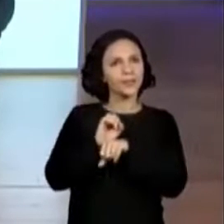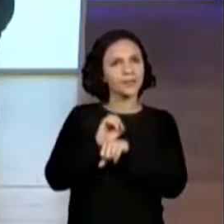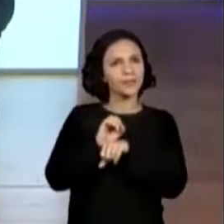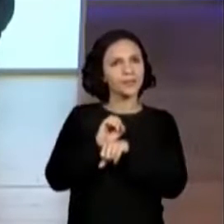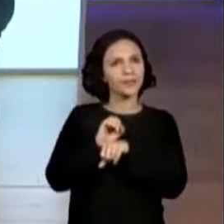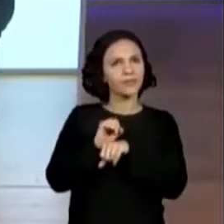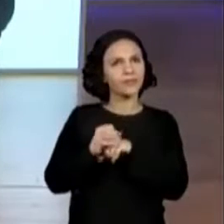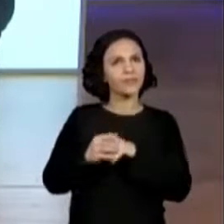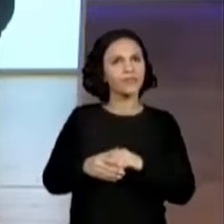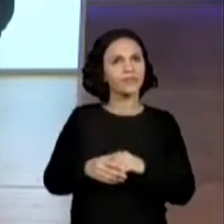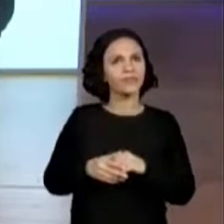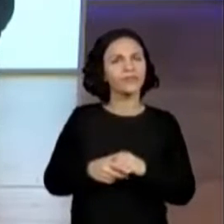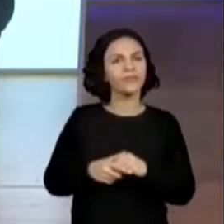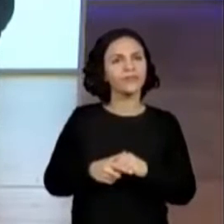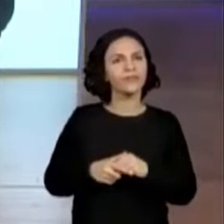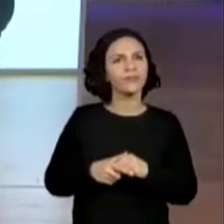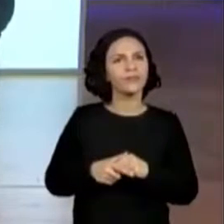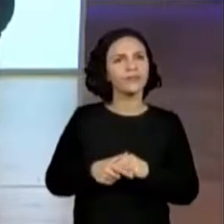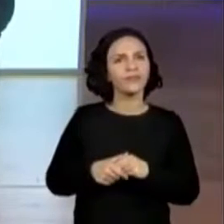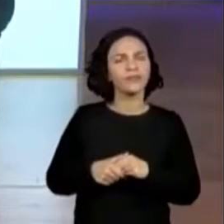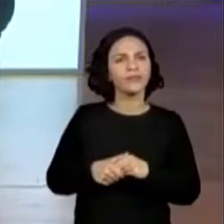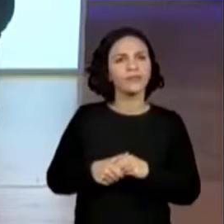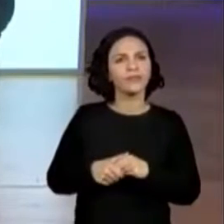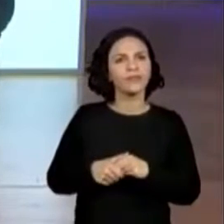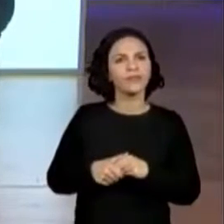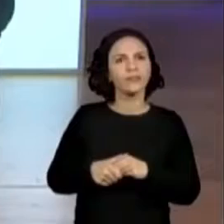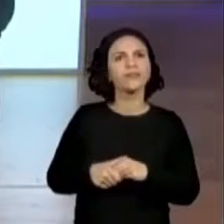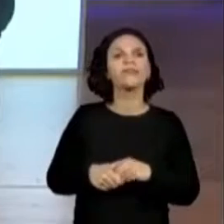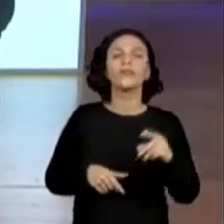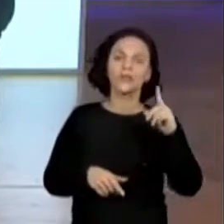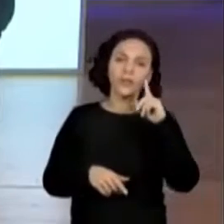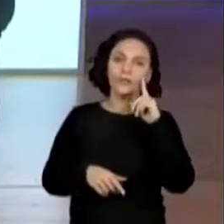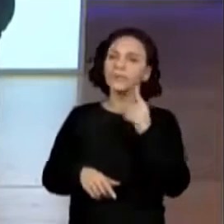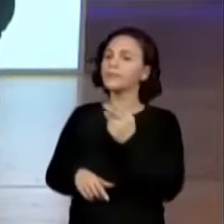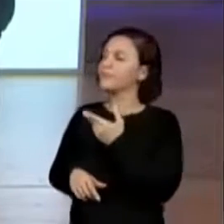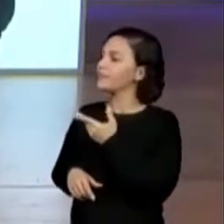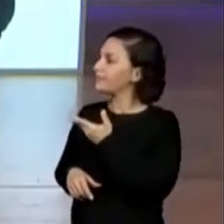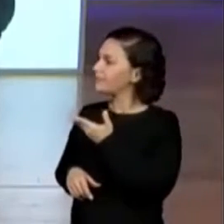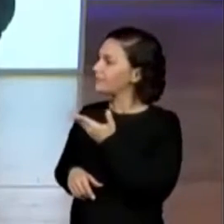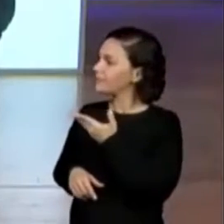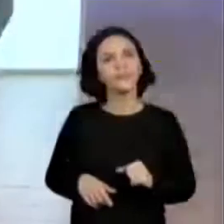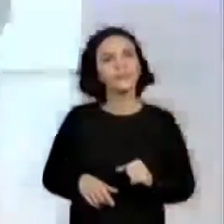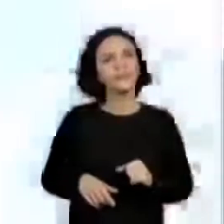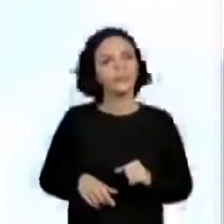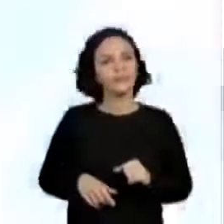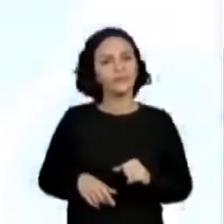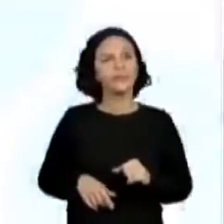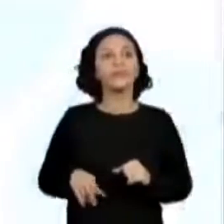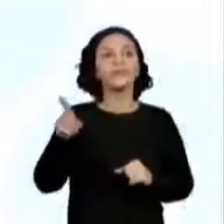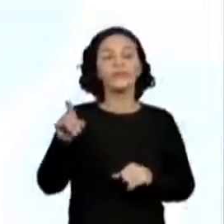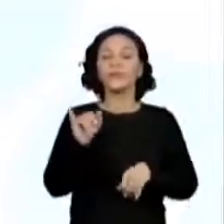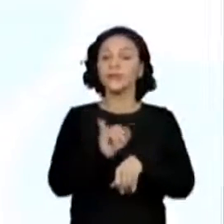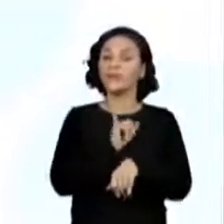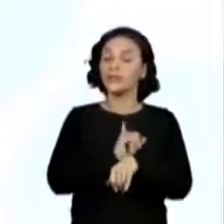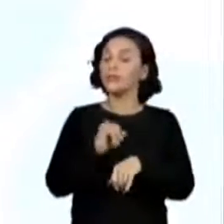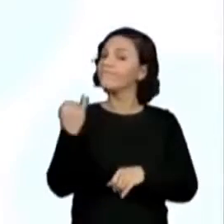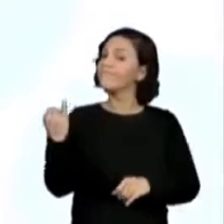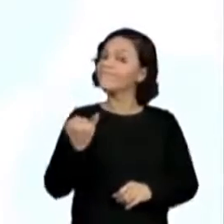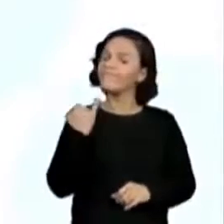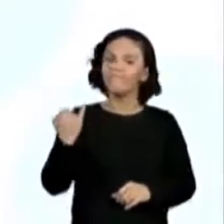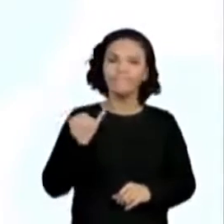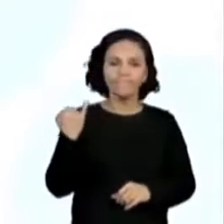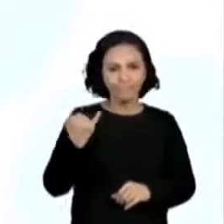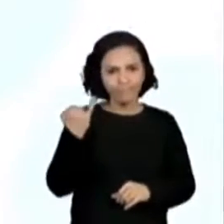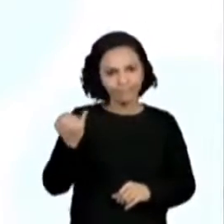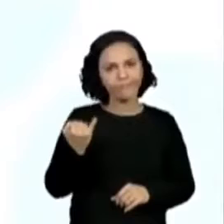do quadro aqui, vamos lá. A gente precisa olhar um pouquinho para o quadro. É um recurso importantíssimo,